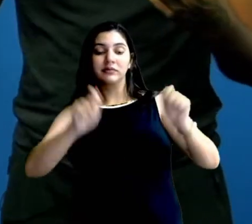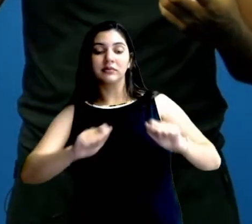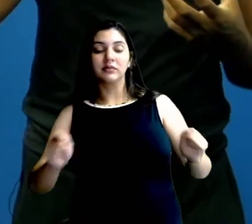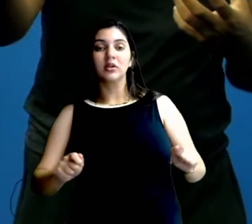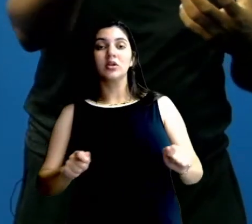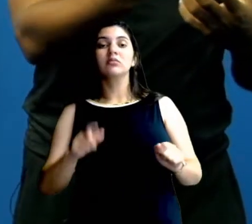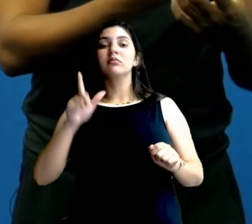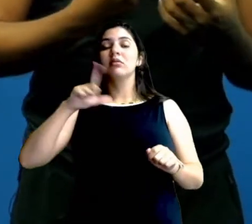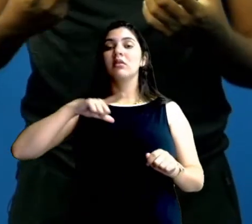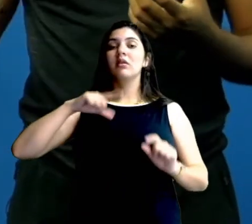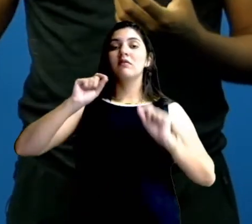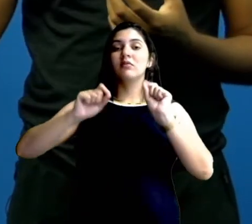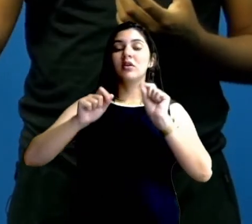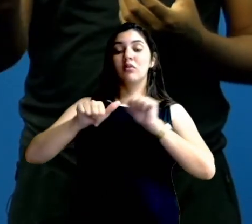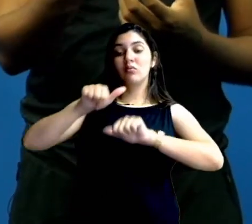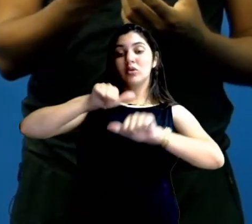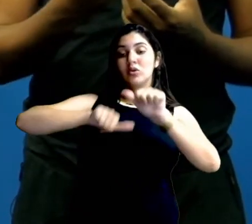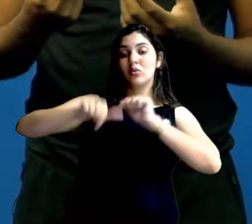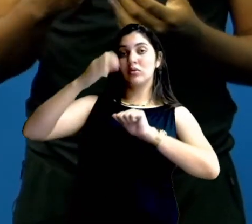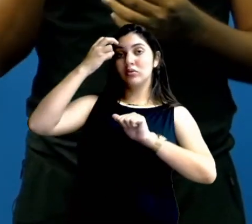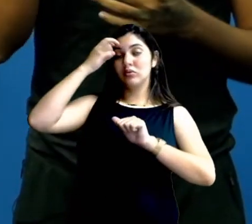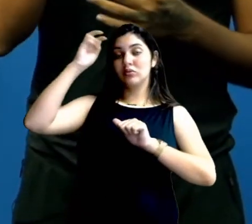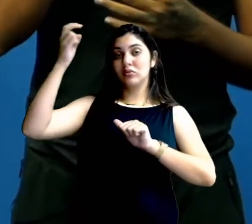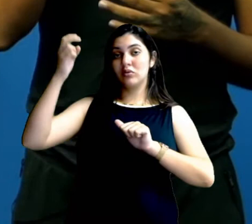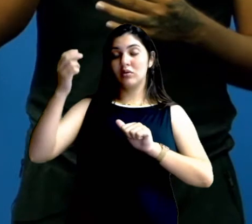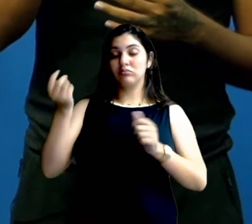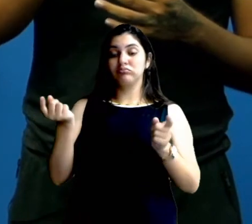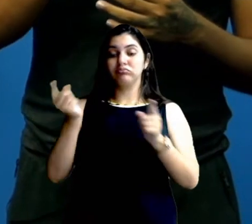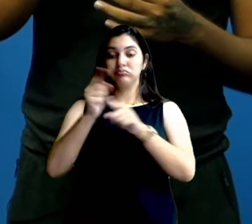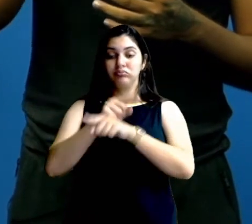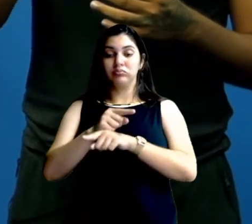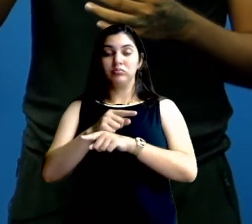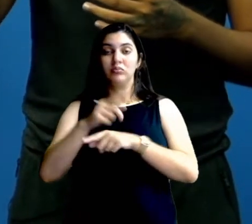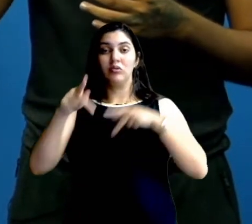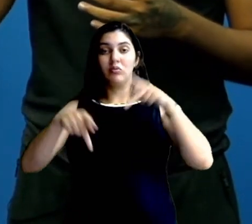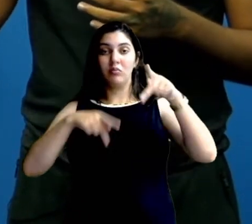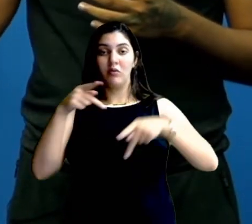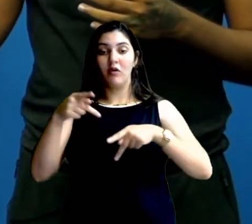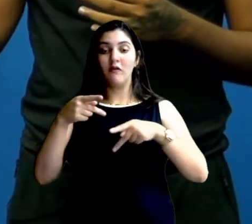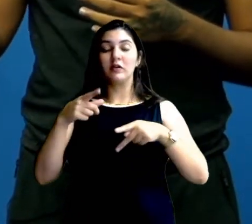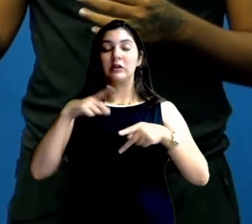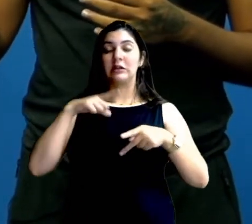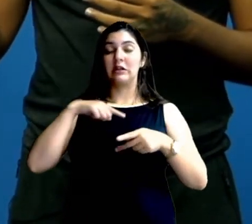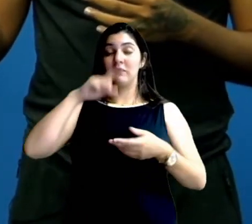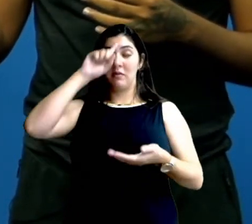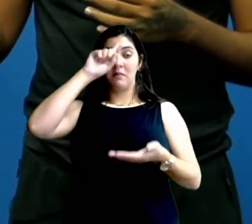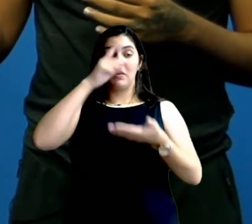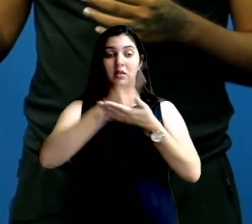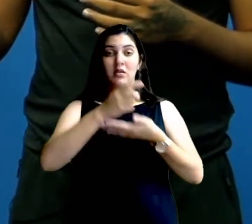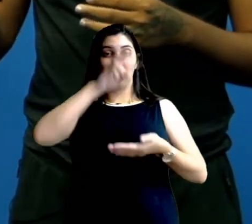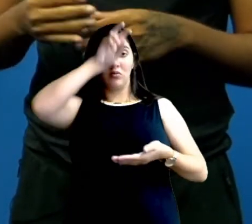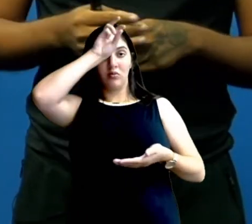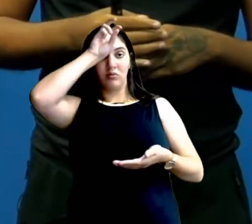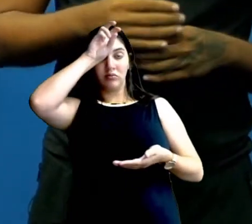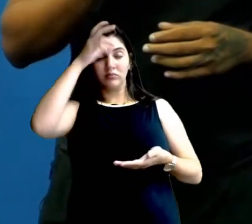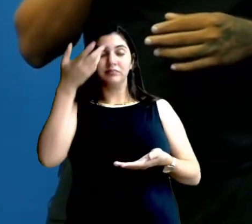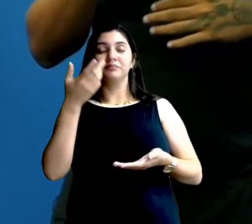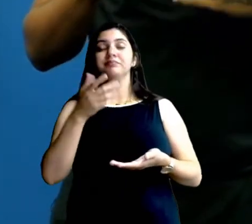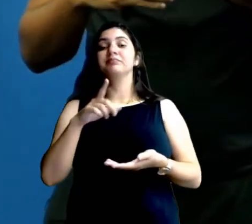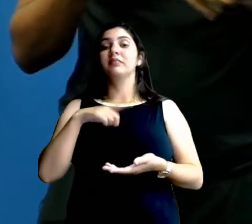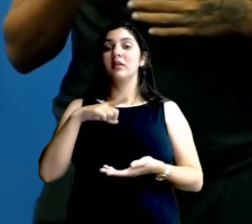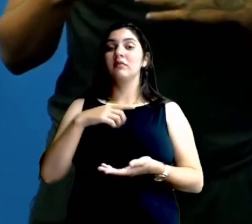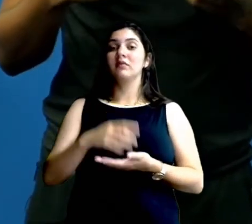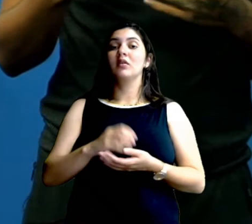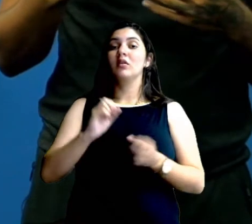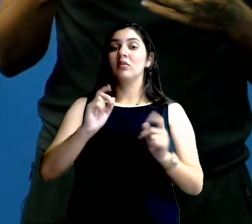então houve uma troca cultural entre Esses povos durante esse domínio do Egito sobre o reino de Kush tá